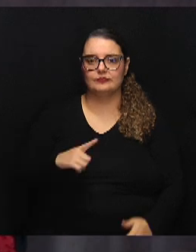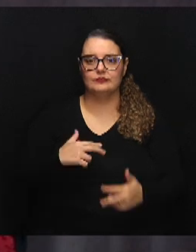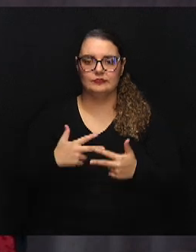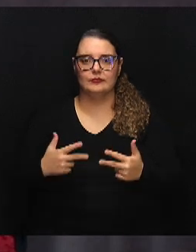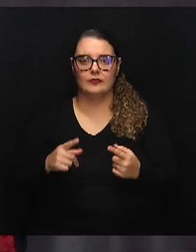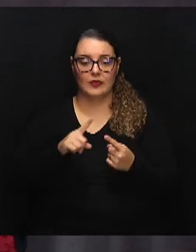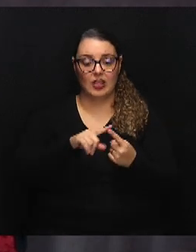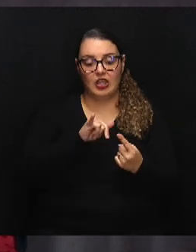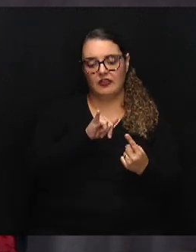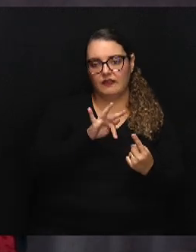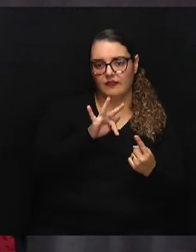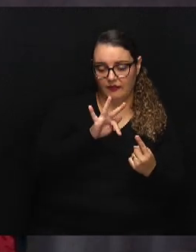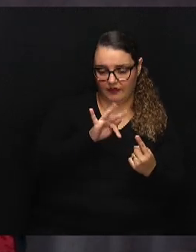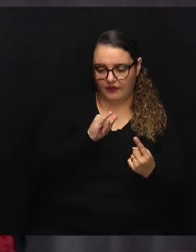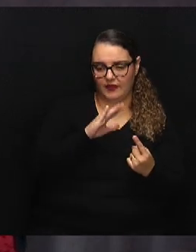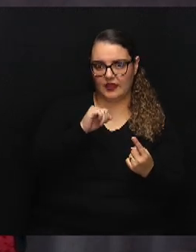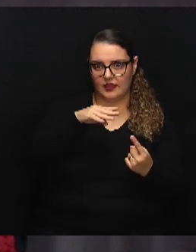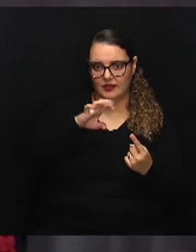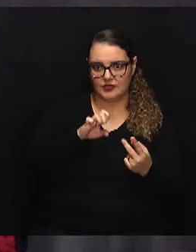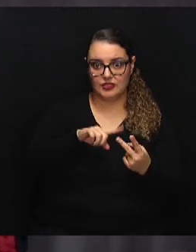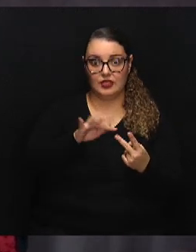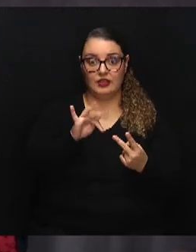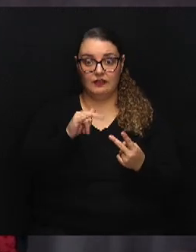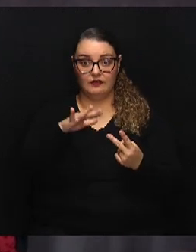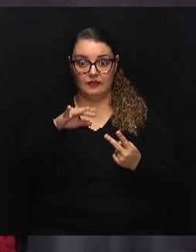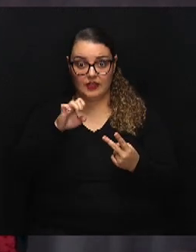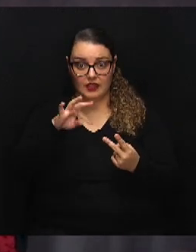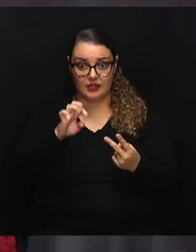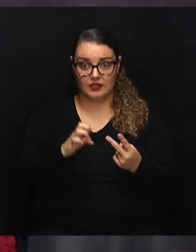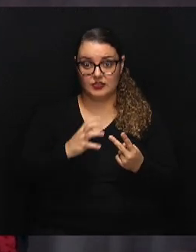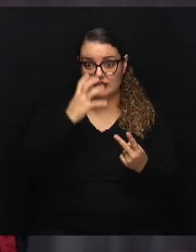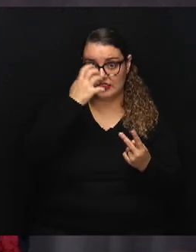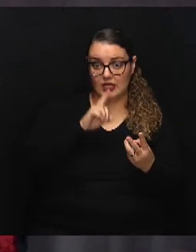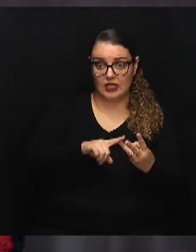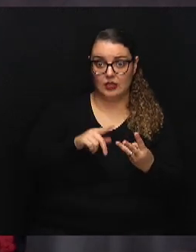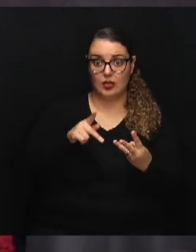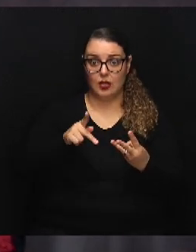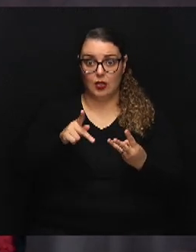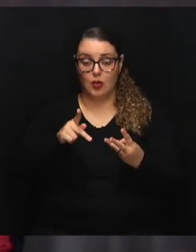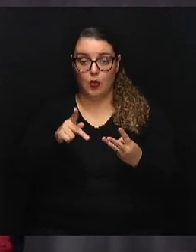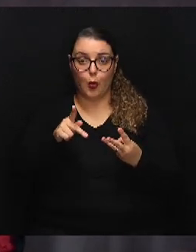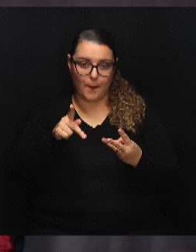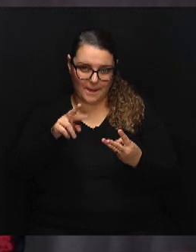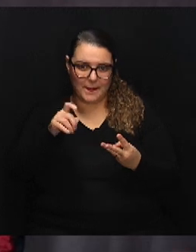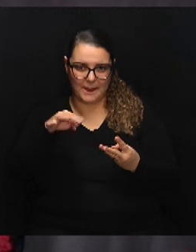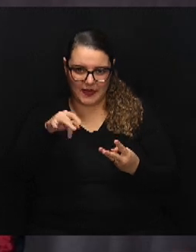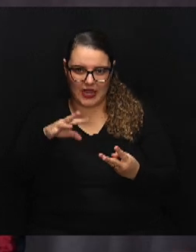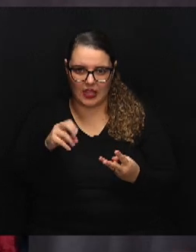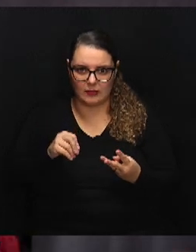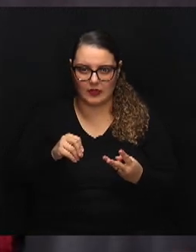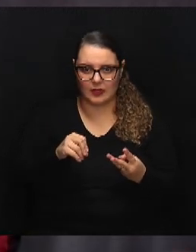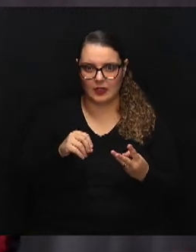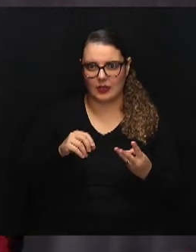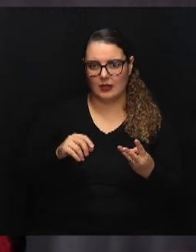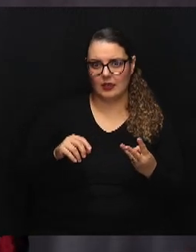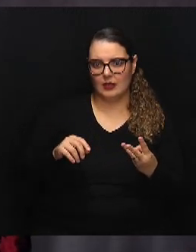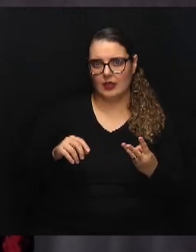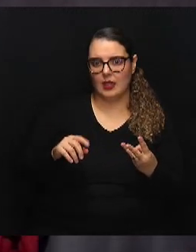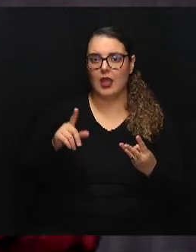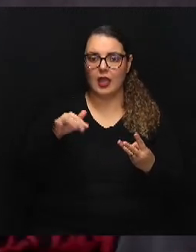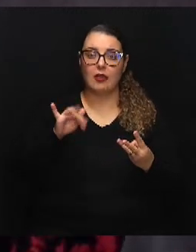ficante, ficante sério, ficante prêmio. O ficante prêmio é meio parecido com o ficante